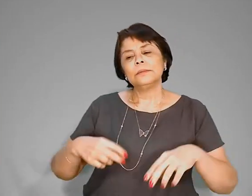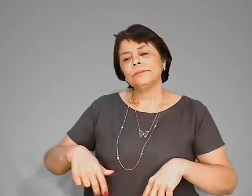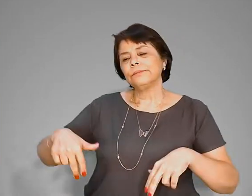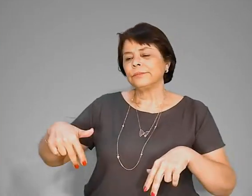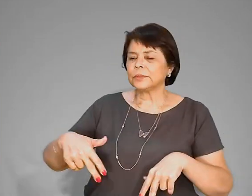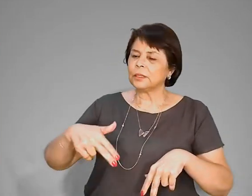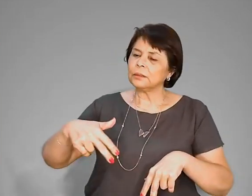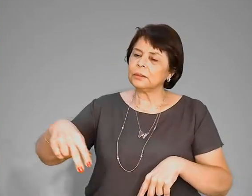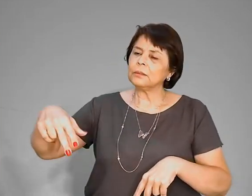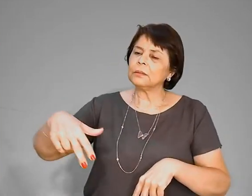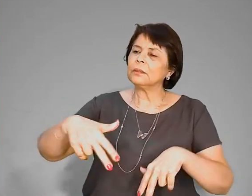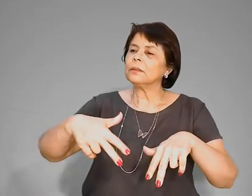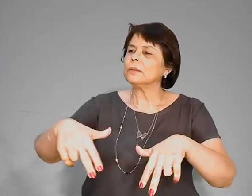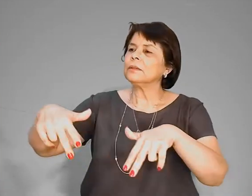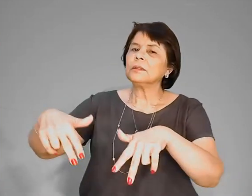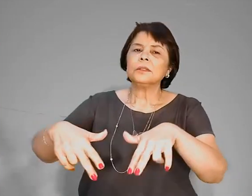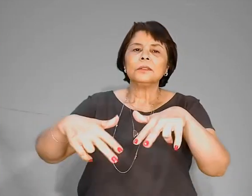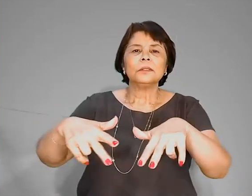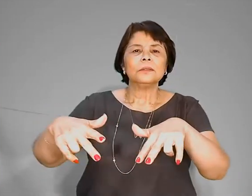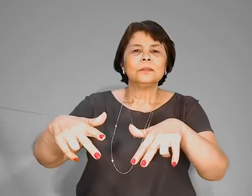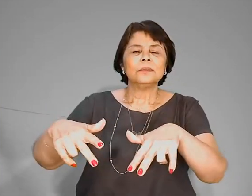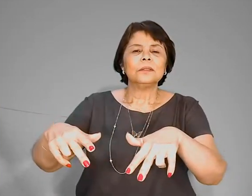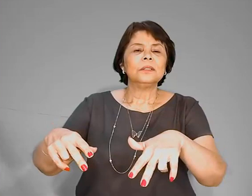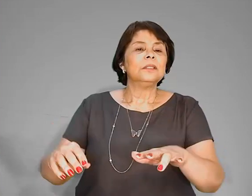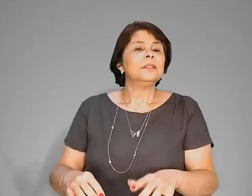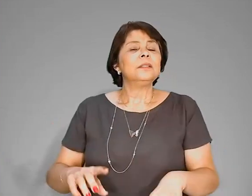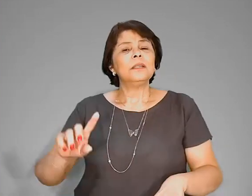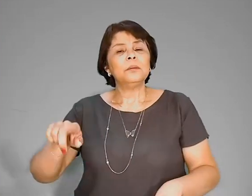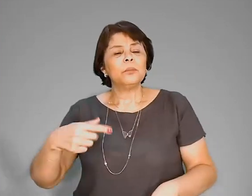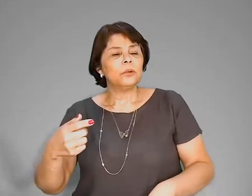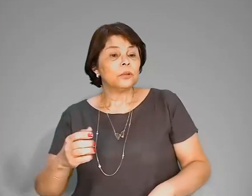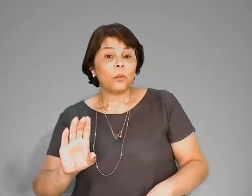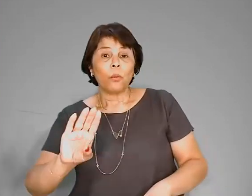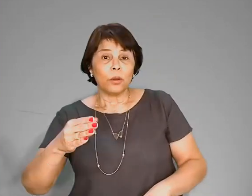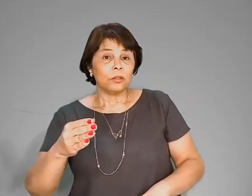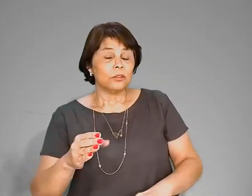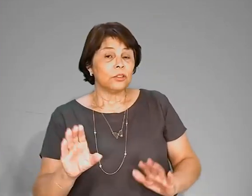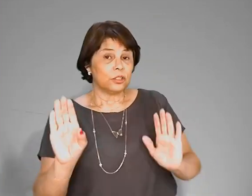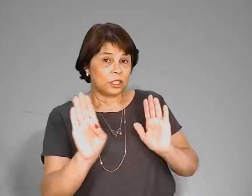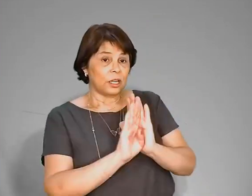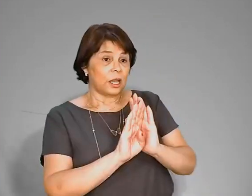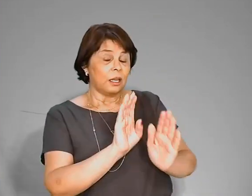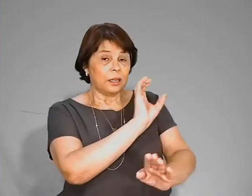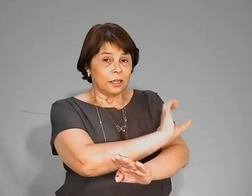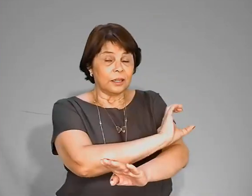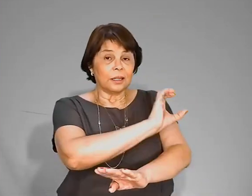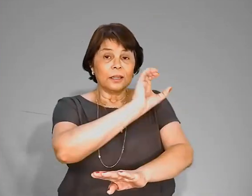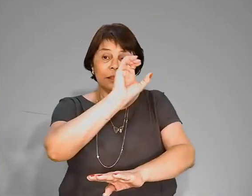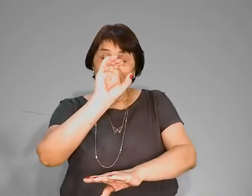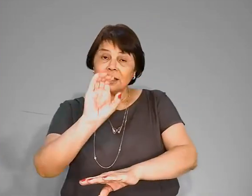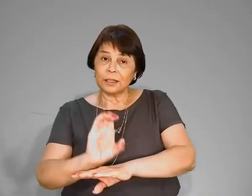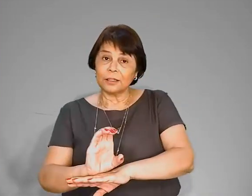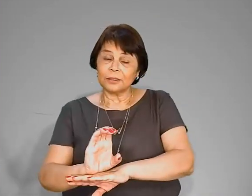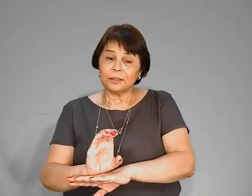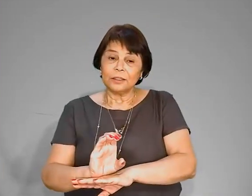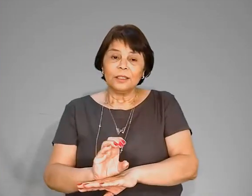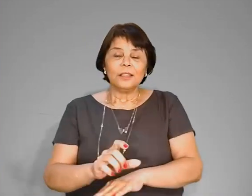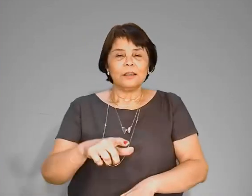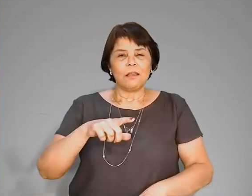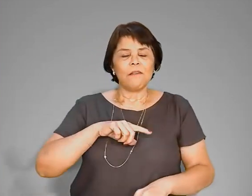e chegaram em Canaã e constituíram-se ali como família, como um povo, como